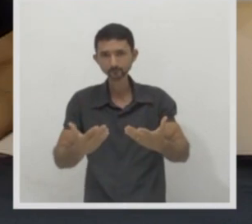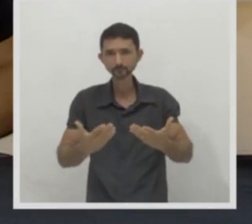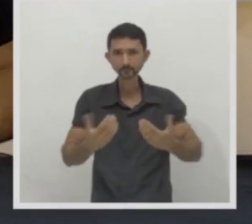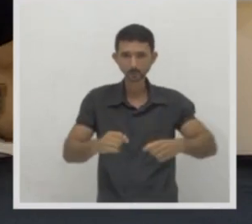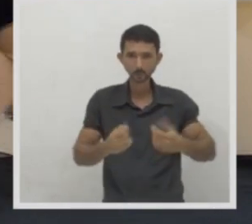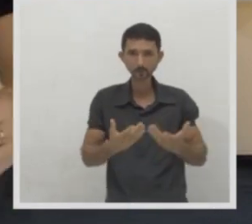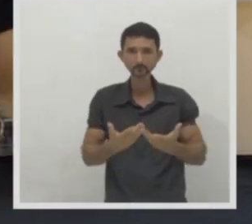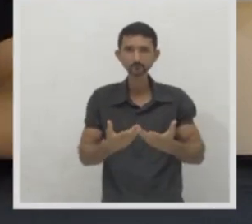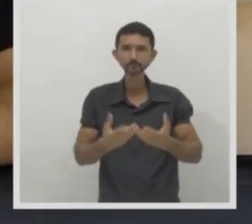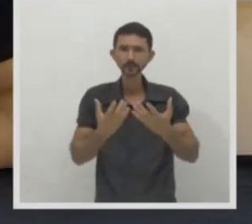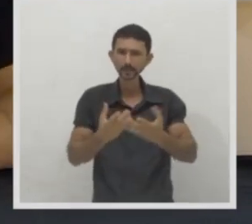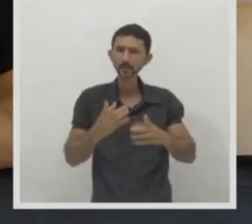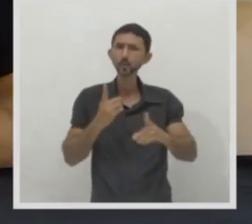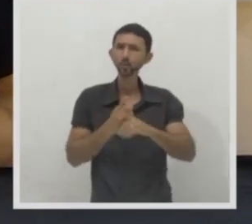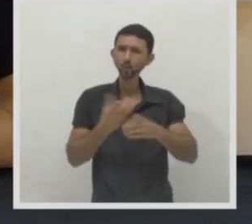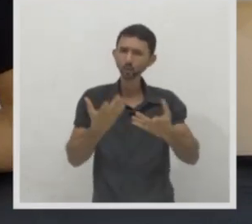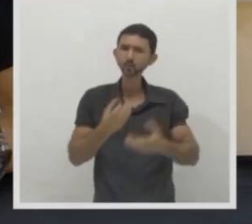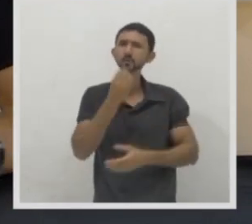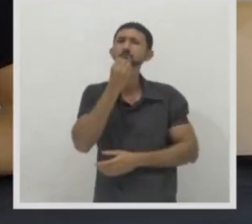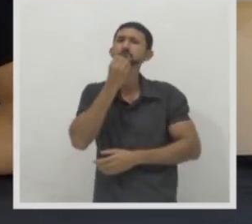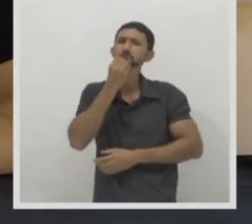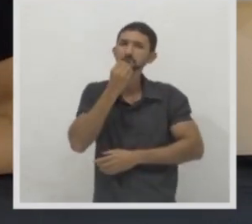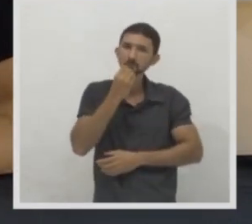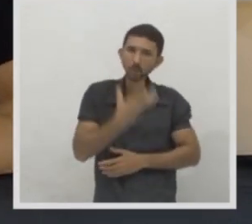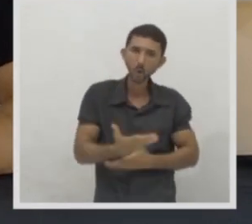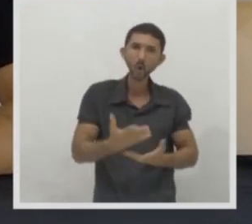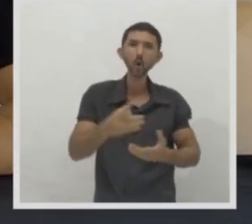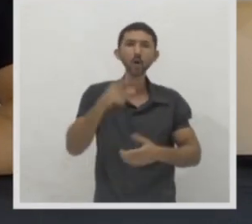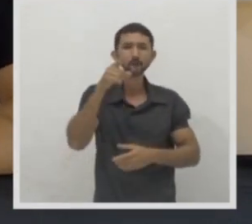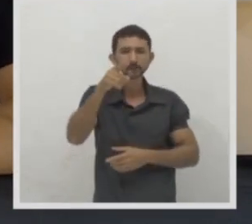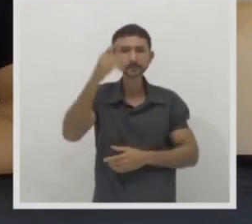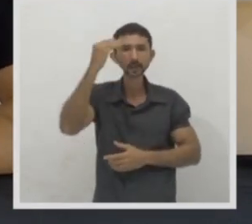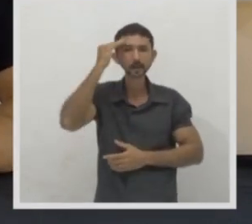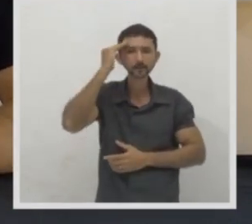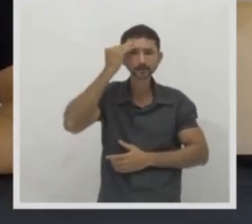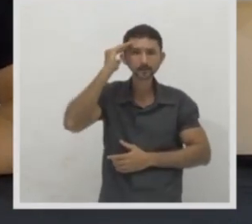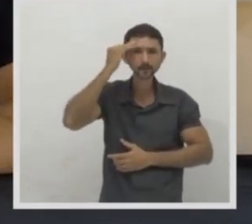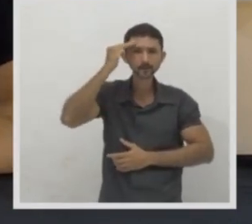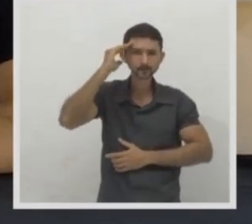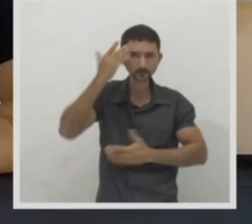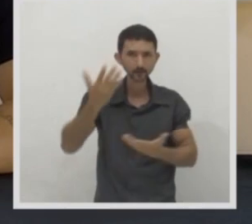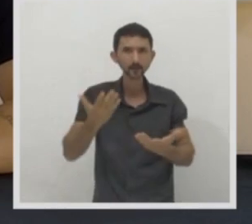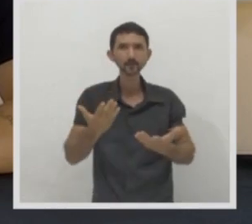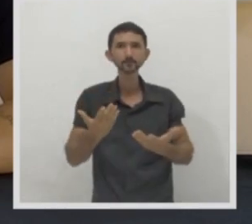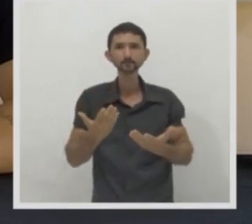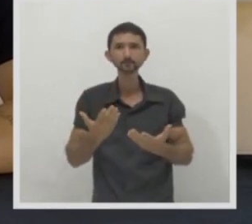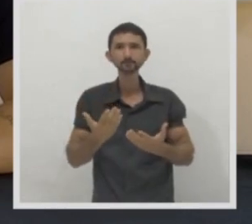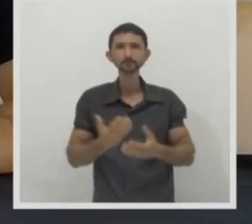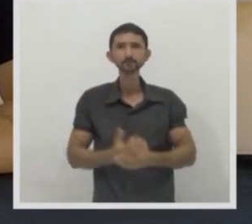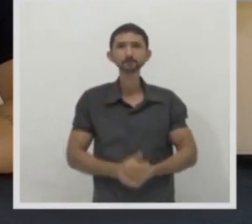Eu espero que esse encontro tenha sido um encontro muito produtivo. Eu espero que esse encontro tenha sido um encontro